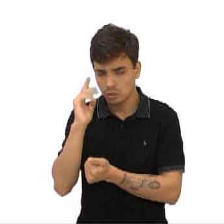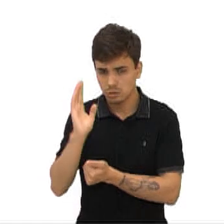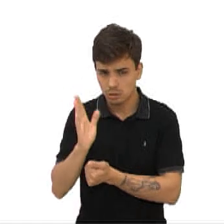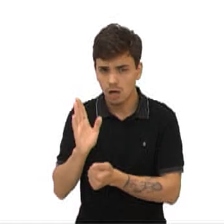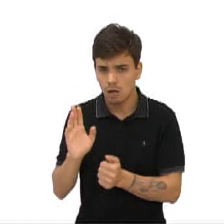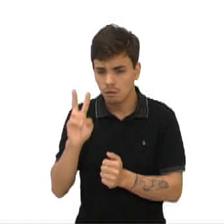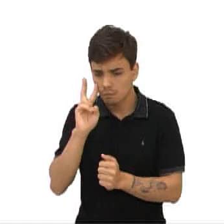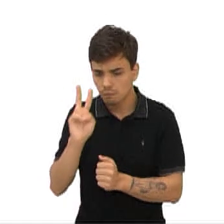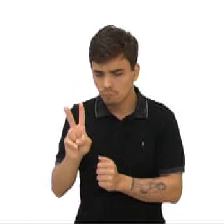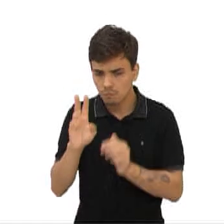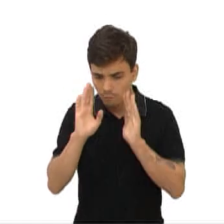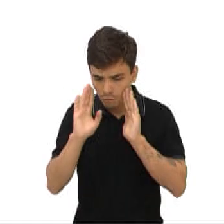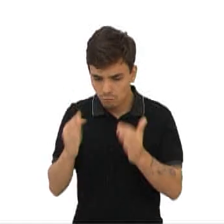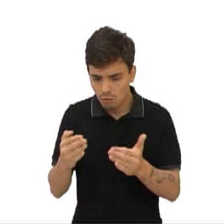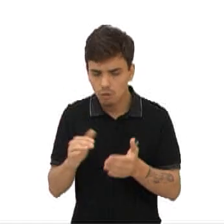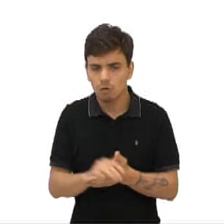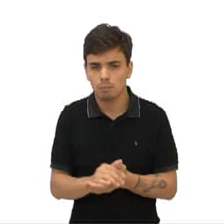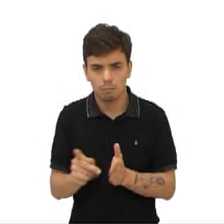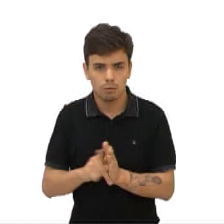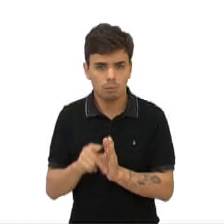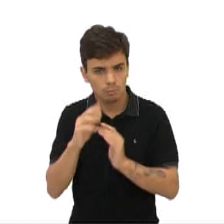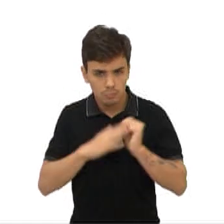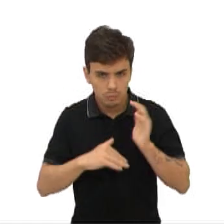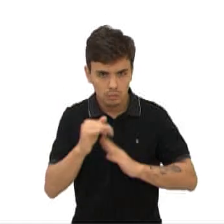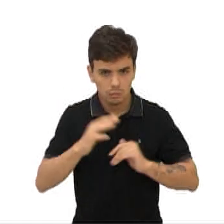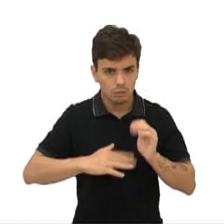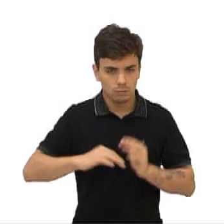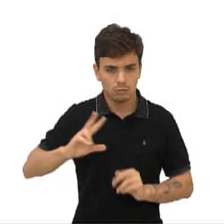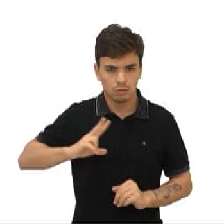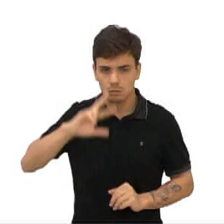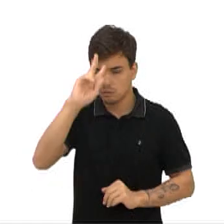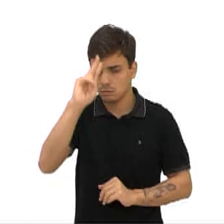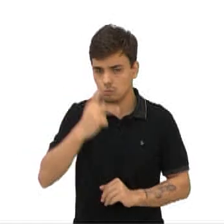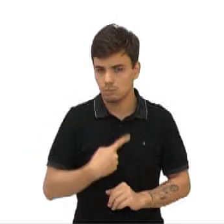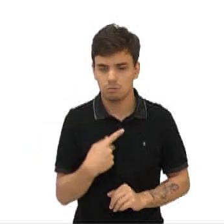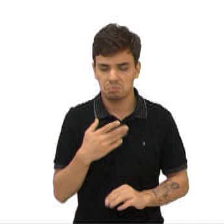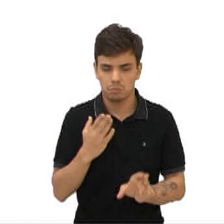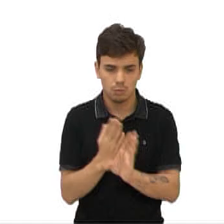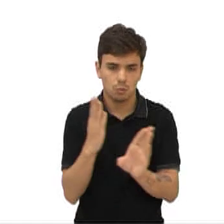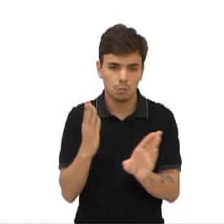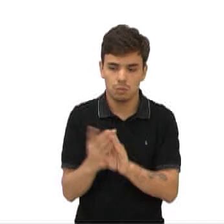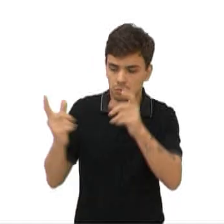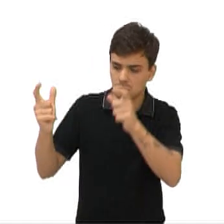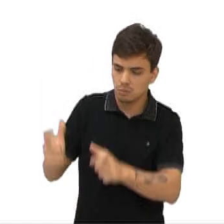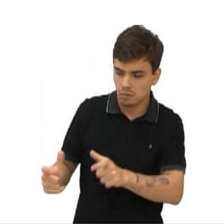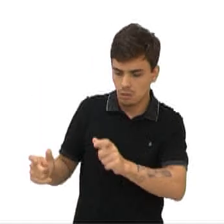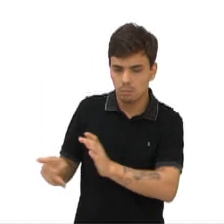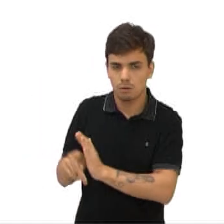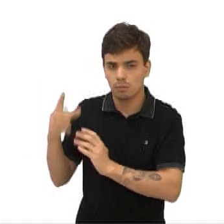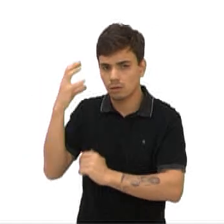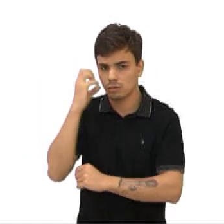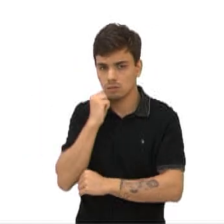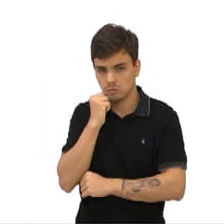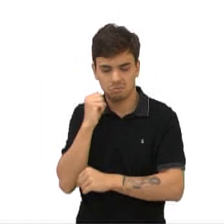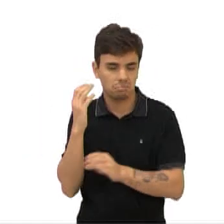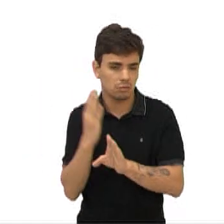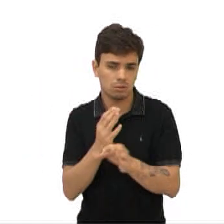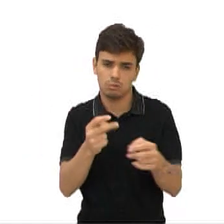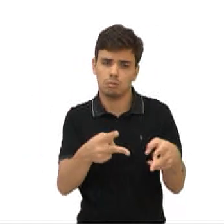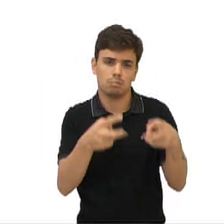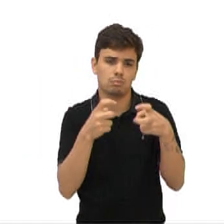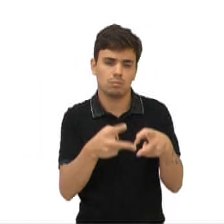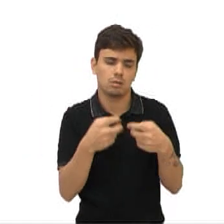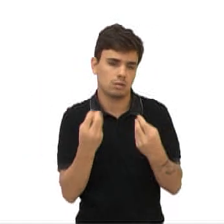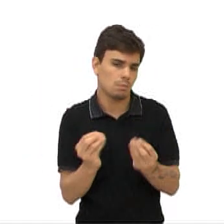si mesmos não encontram espaço para essa doação, nem se apercebem plenamente do tanto que